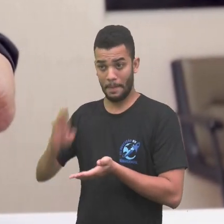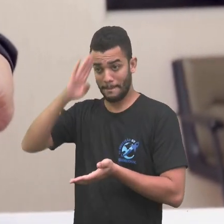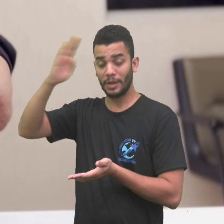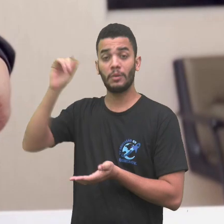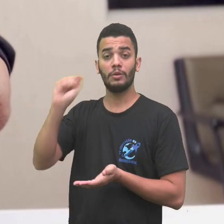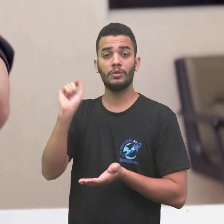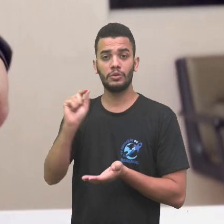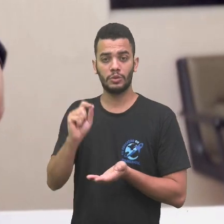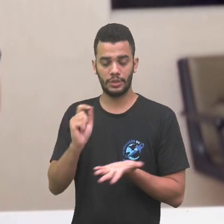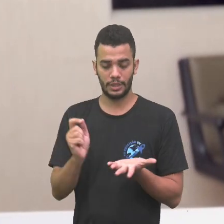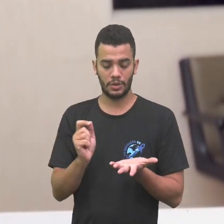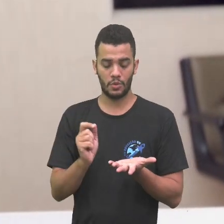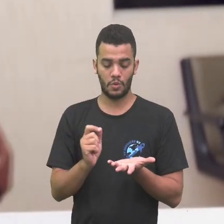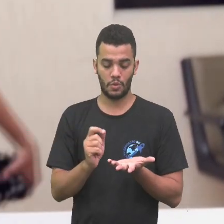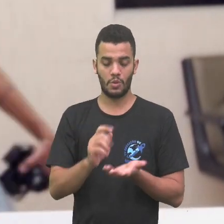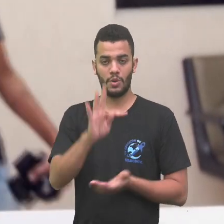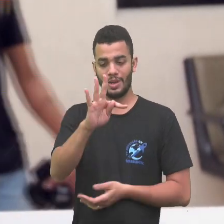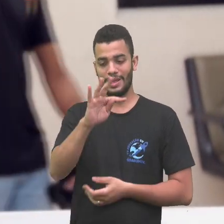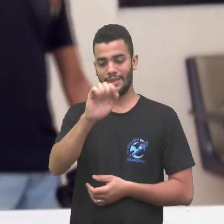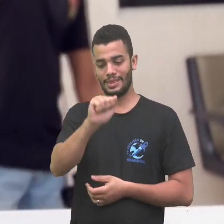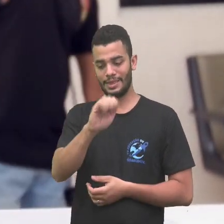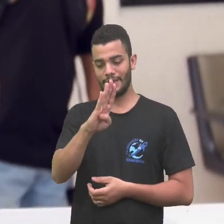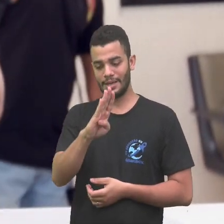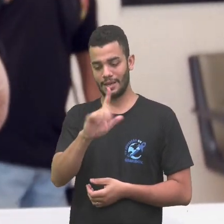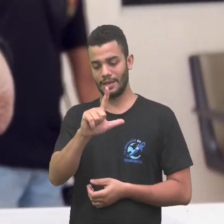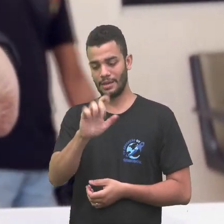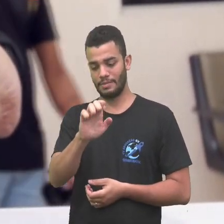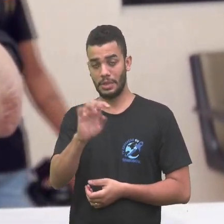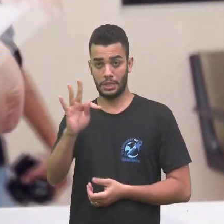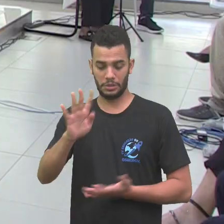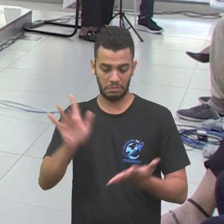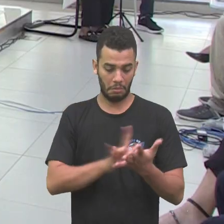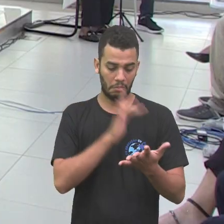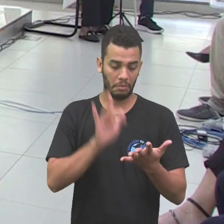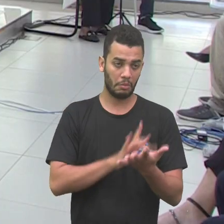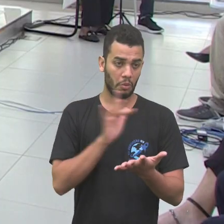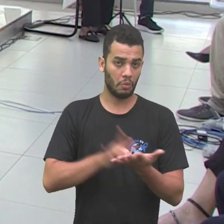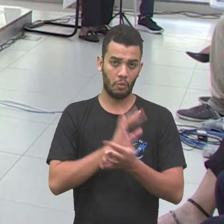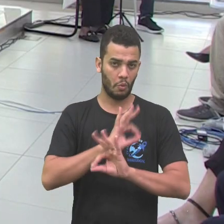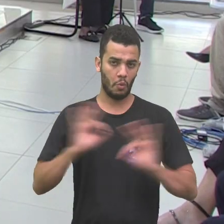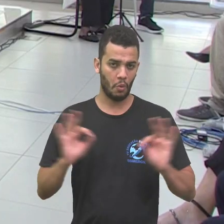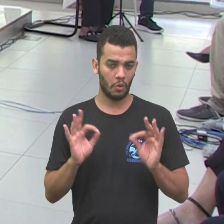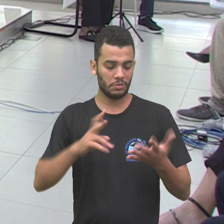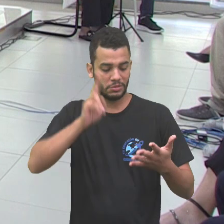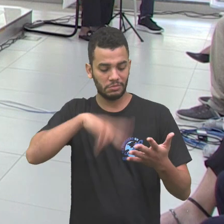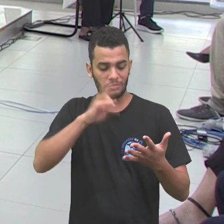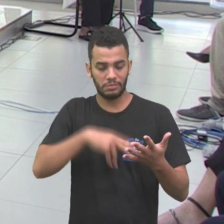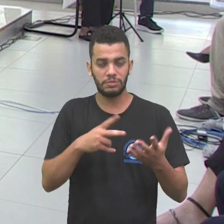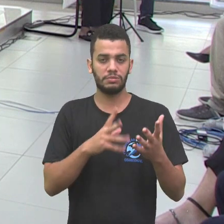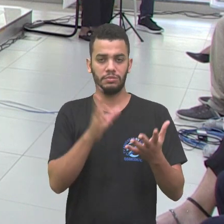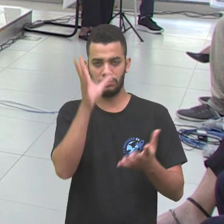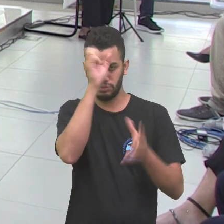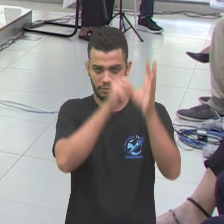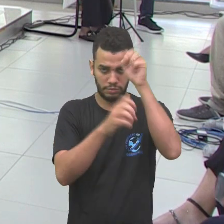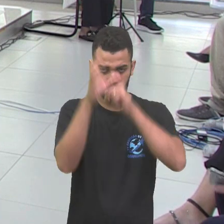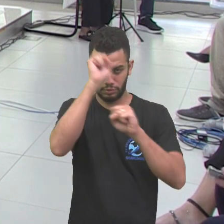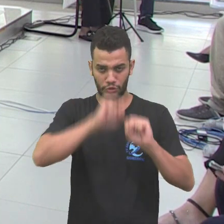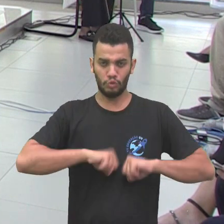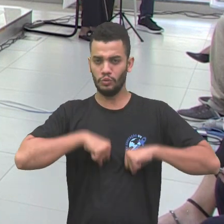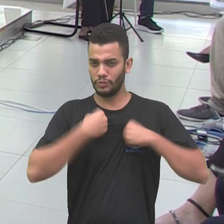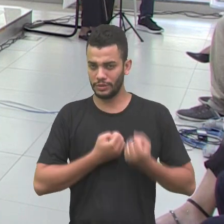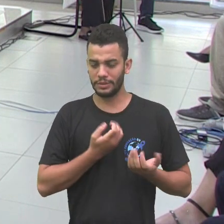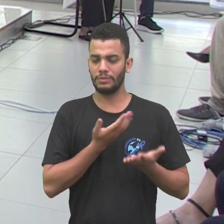que possam seguir estudando e escrevendo corretamente as palavras. Dando início, então, ao nosso evento, eu